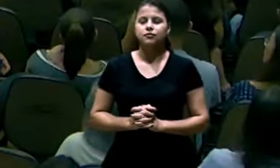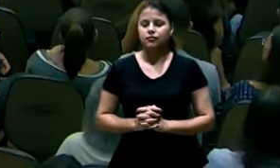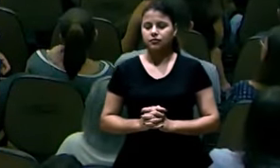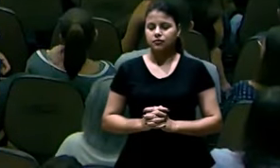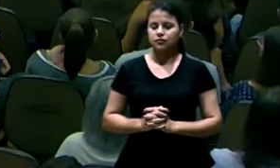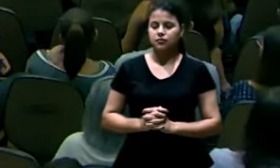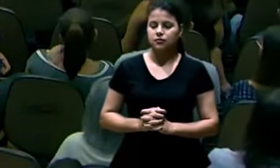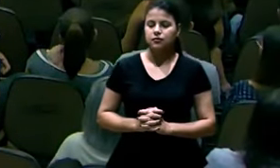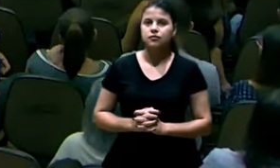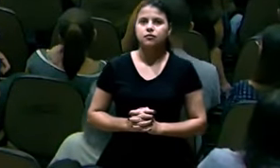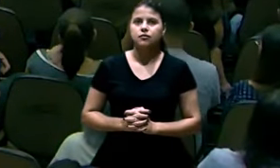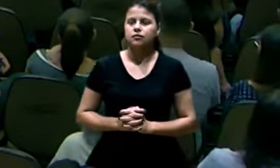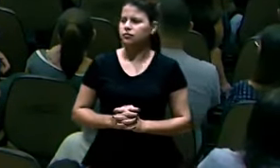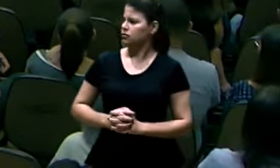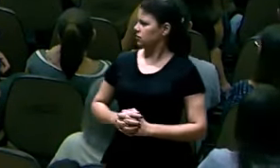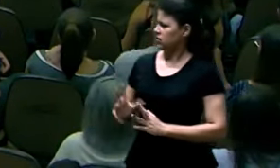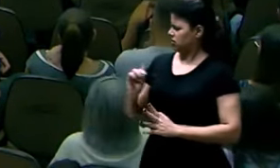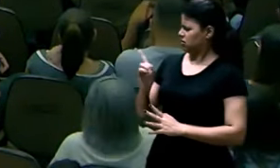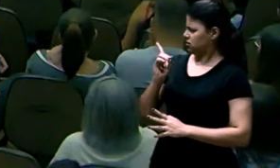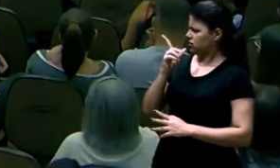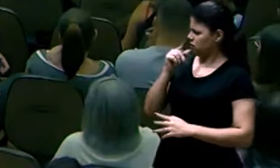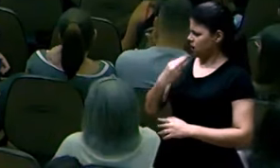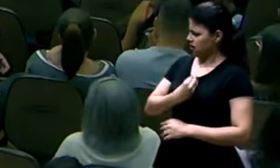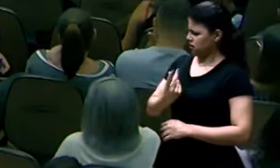Não vou dar água não, chama lá teu marido.